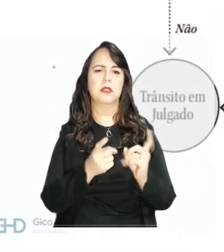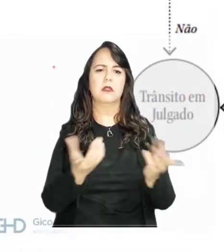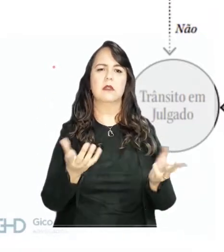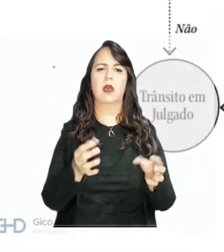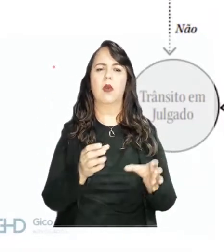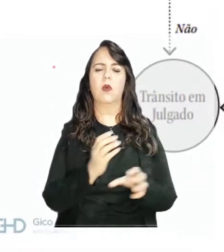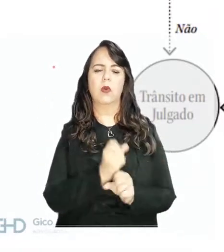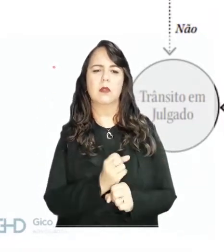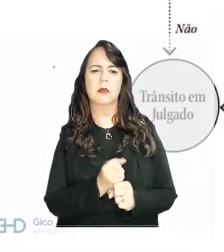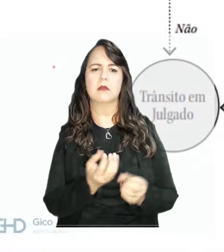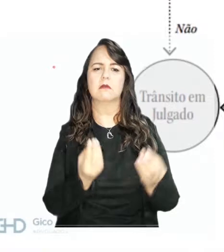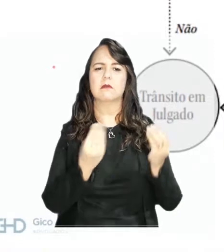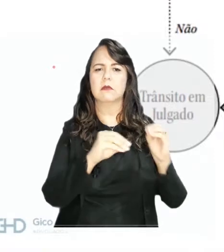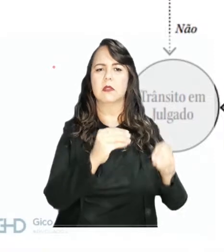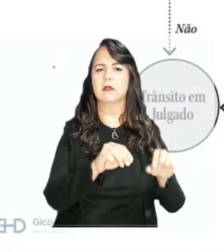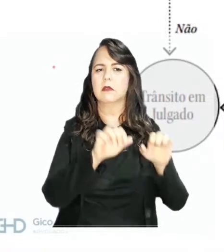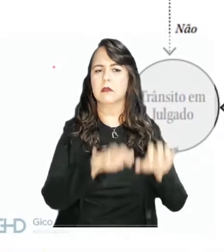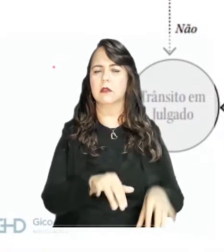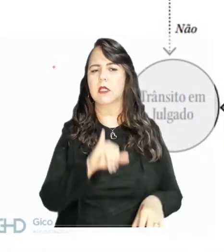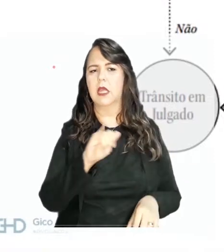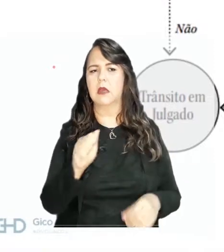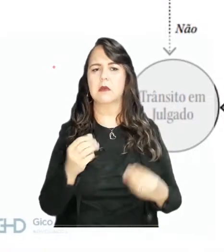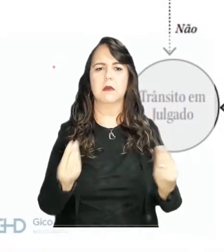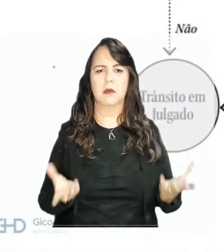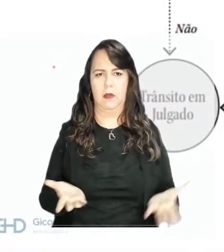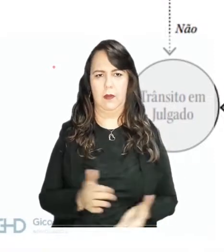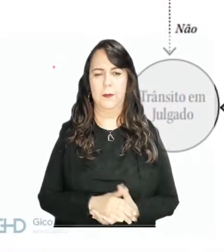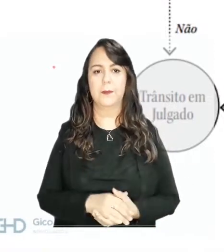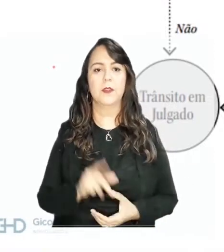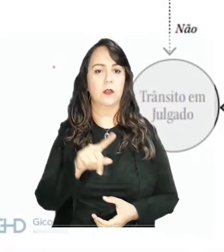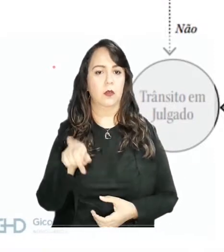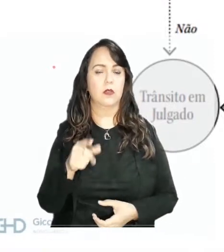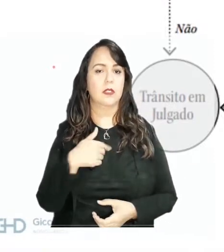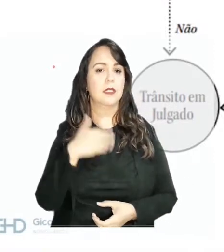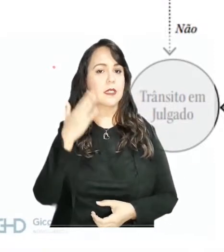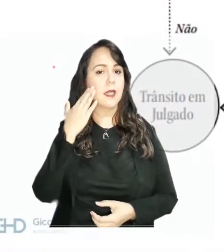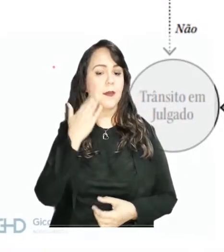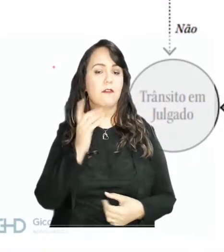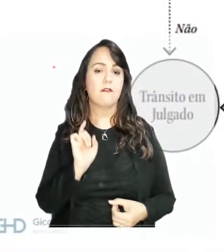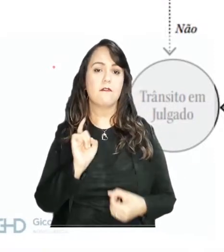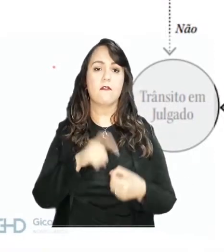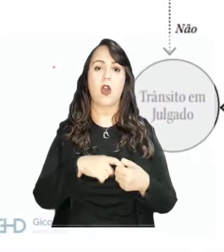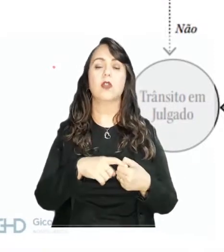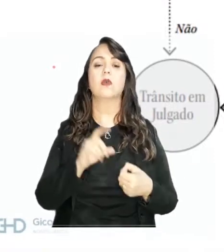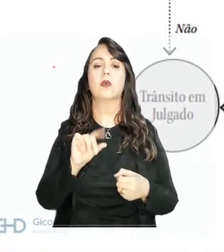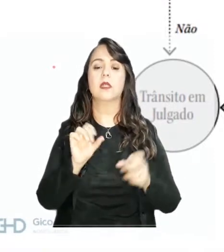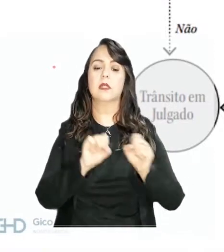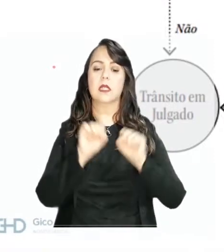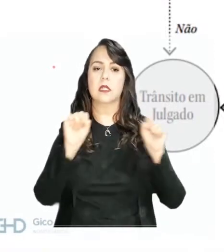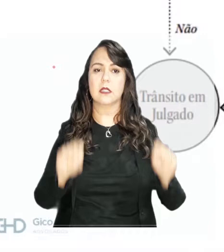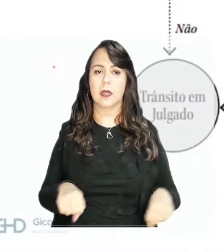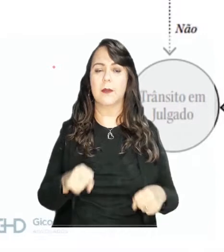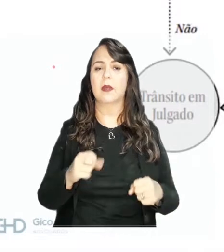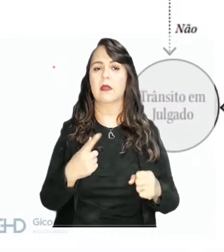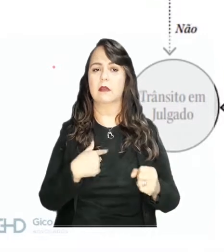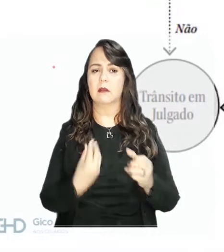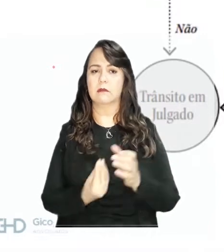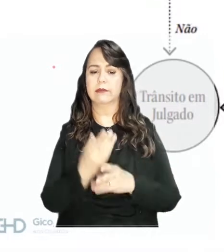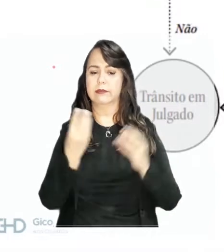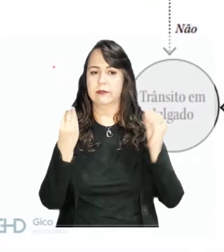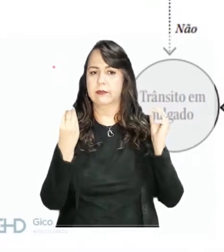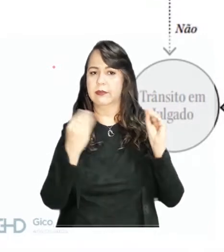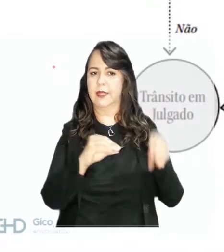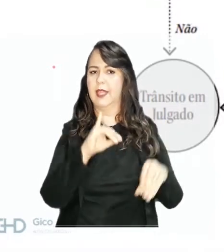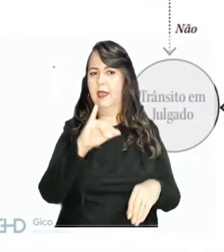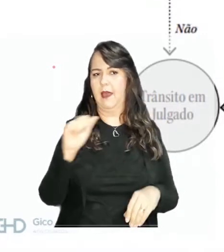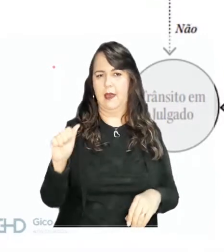elo, e foi voltado a sistemática T3 reinserindo esse elo. E aí, a pergunta é como é que eu resolvo